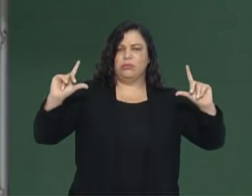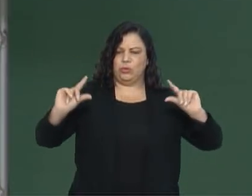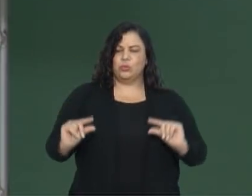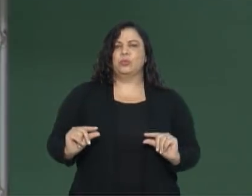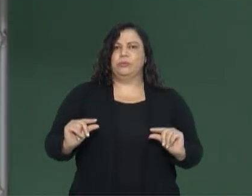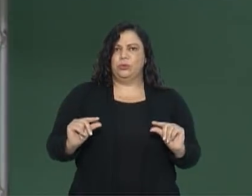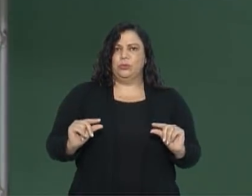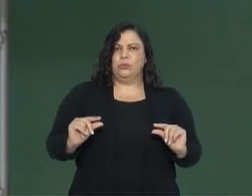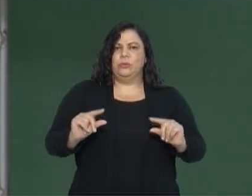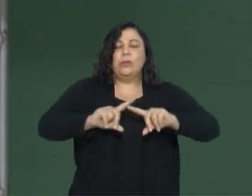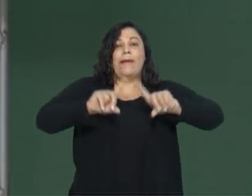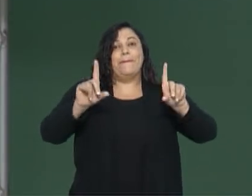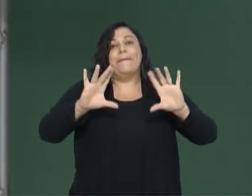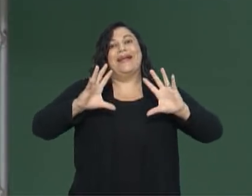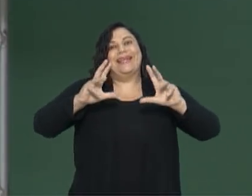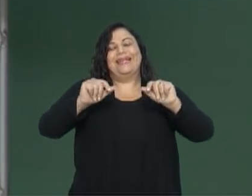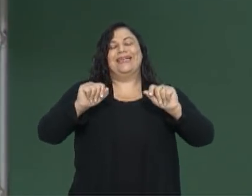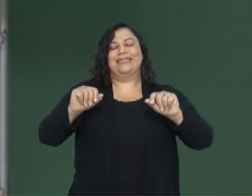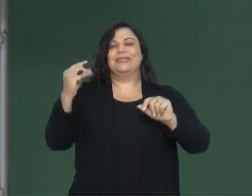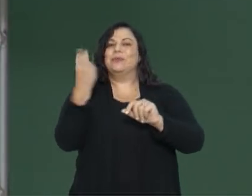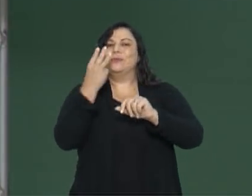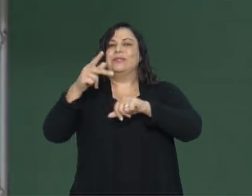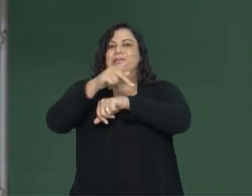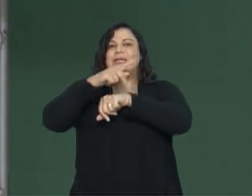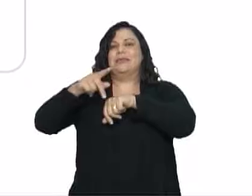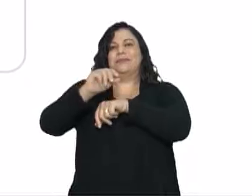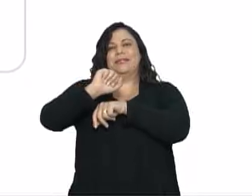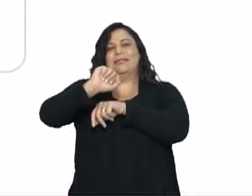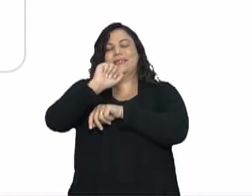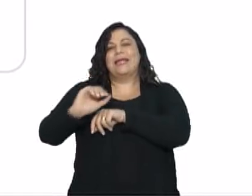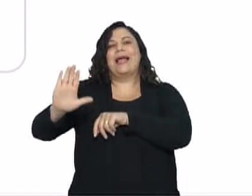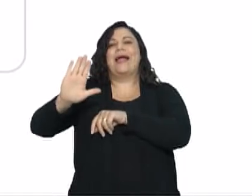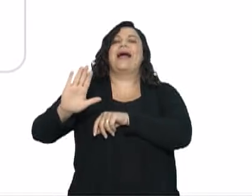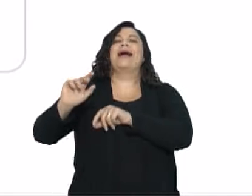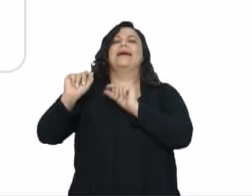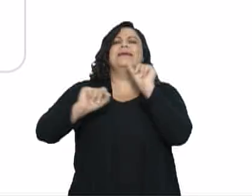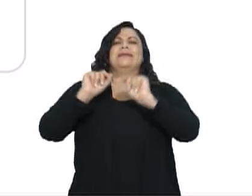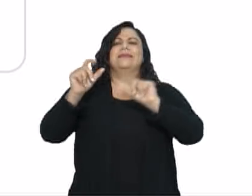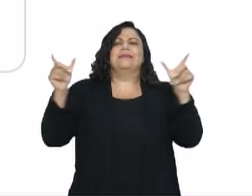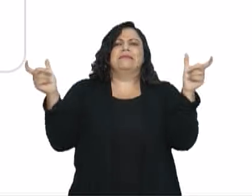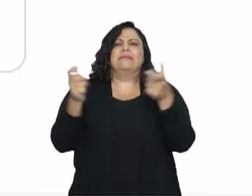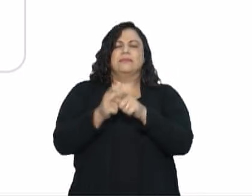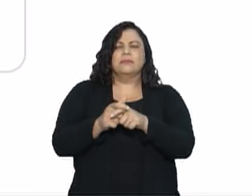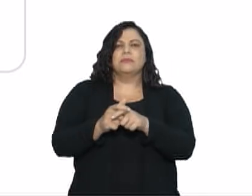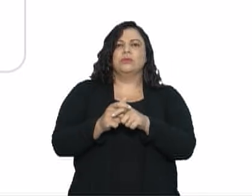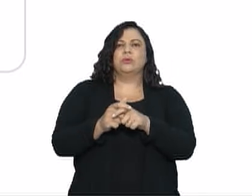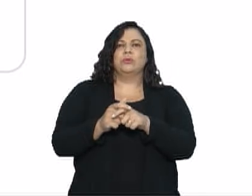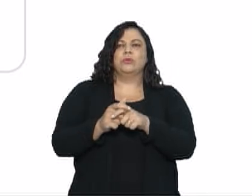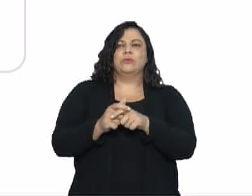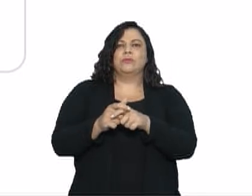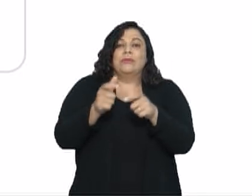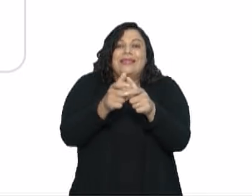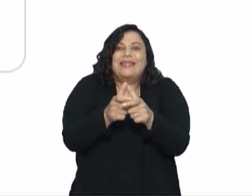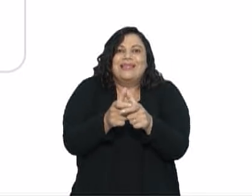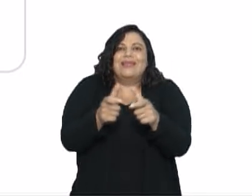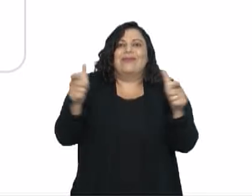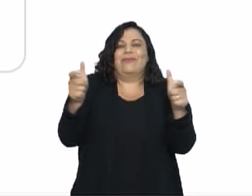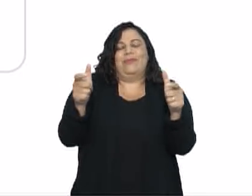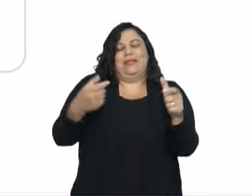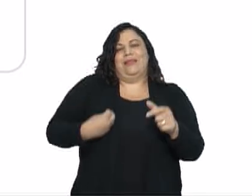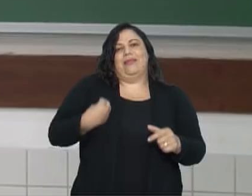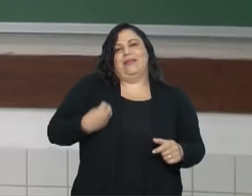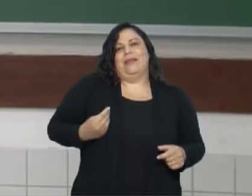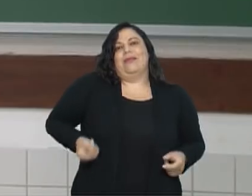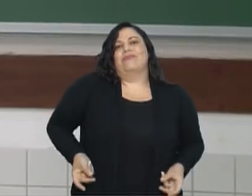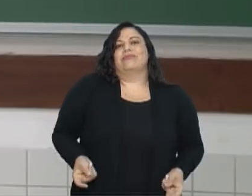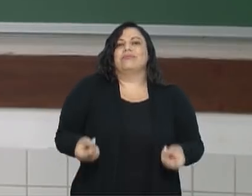nota que os tigres asiáticos diminuíram mais e aumentaram a esperança de vida. Este é